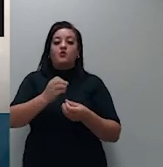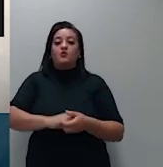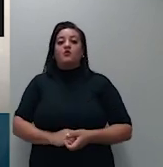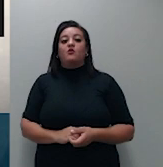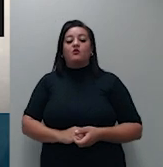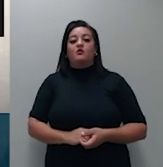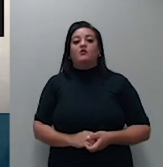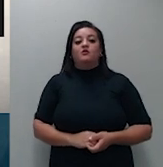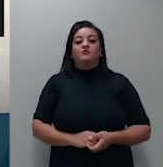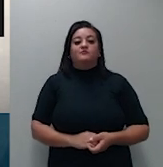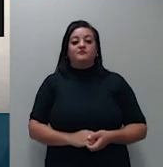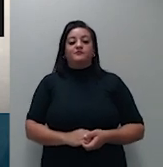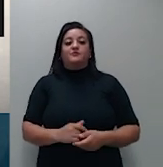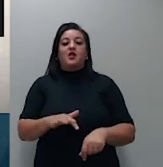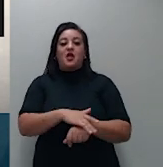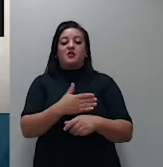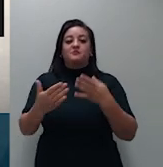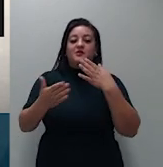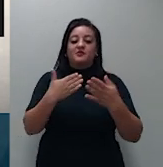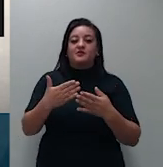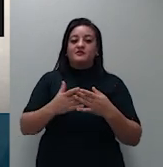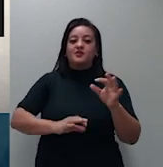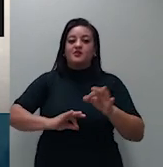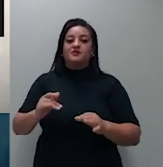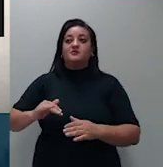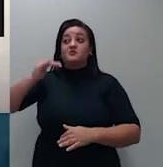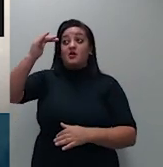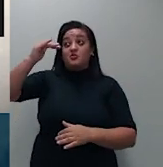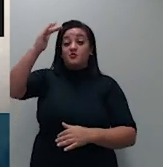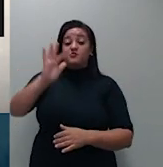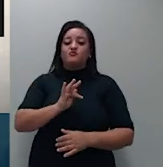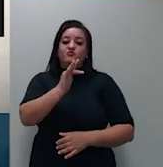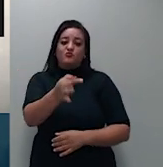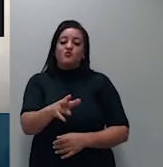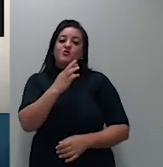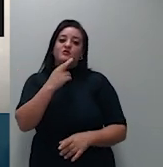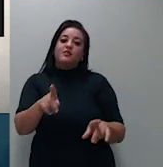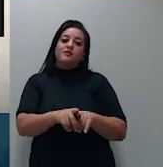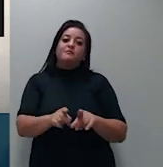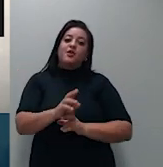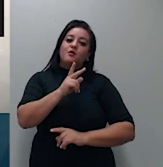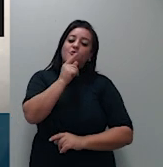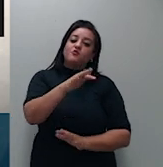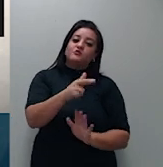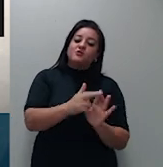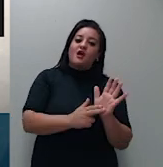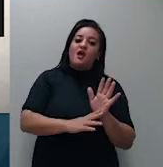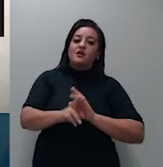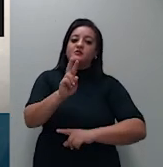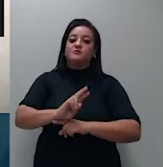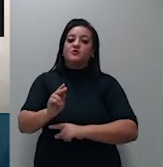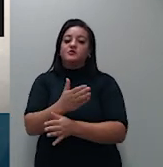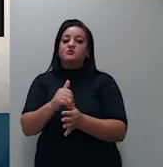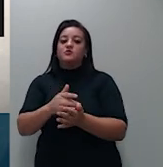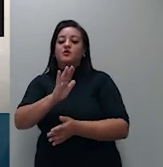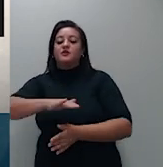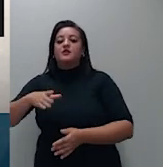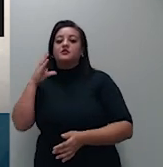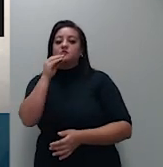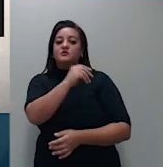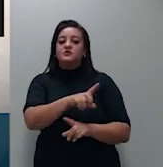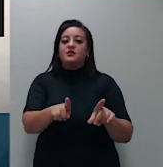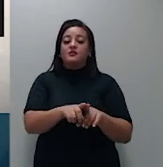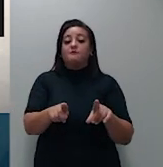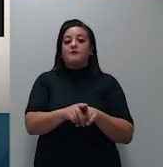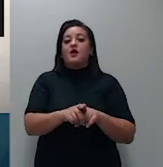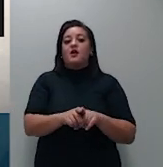reflexos na formação do adulto que um dia serão feitos por força do princípio da proteção integral da Criança e do Adolescente e sob